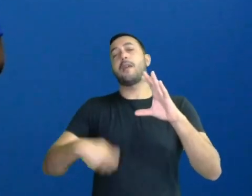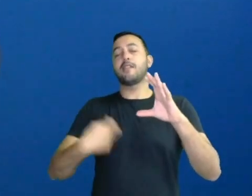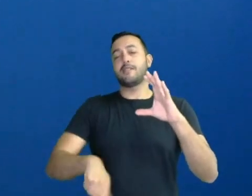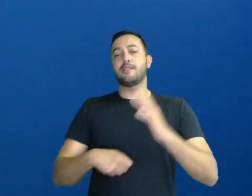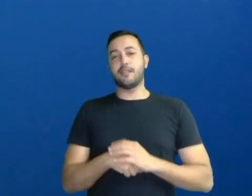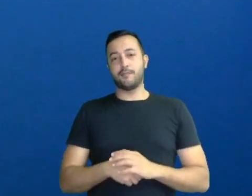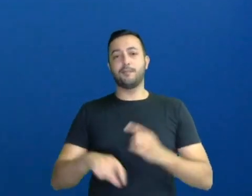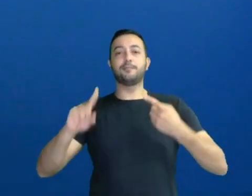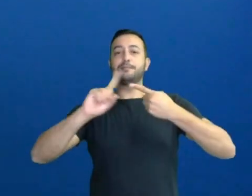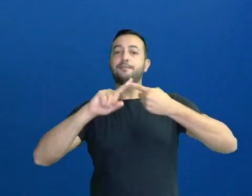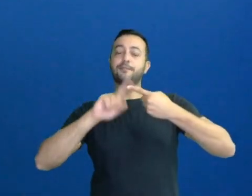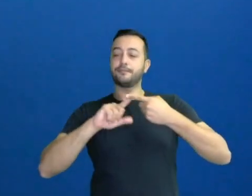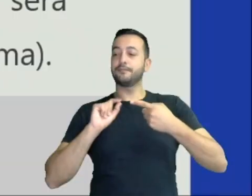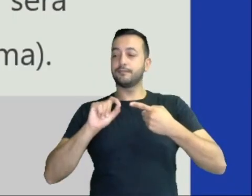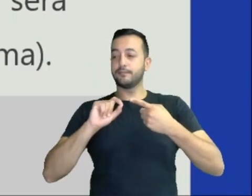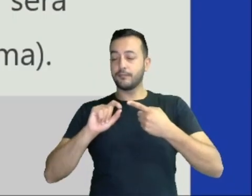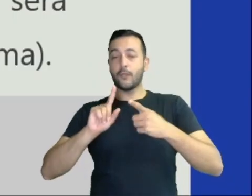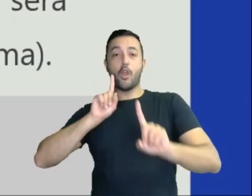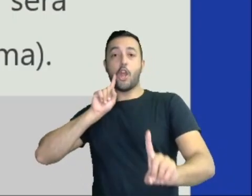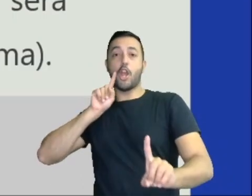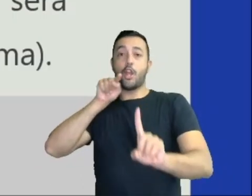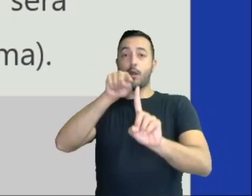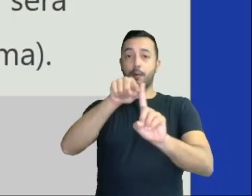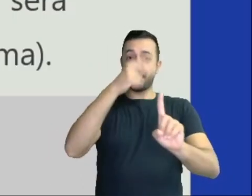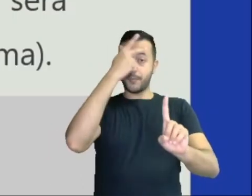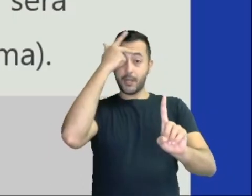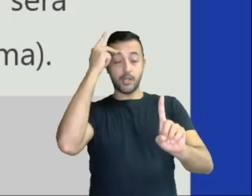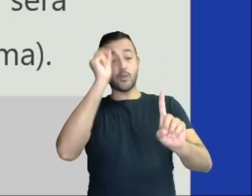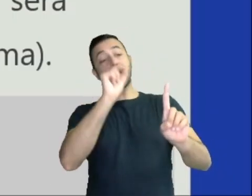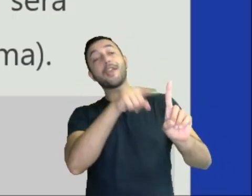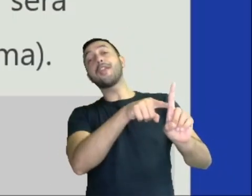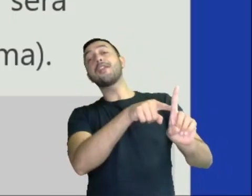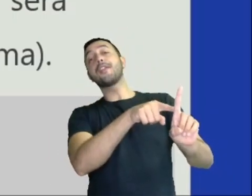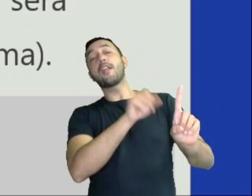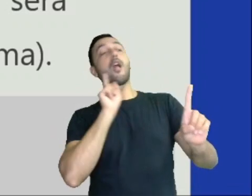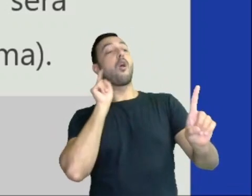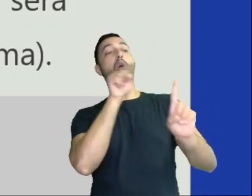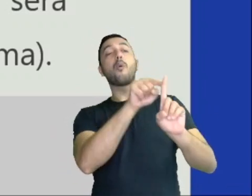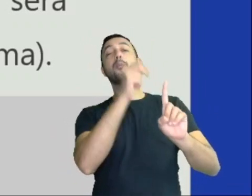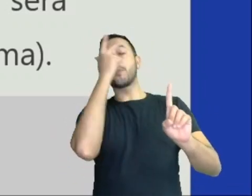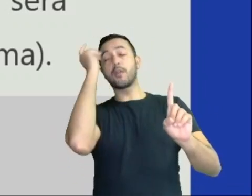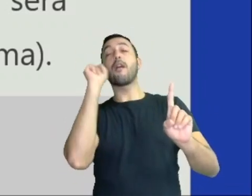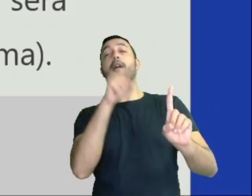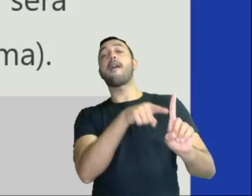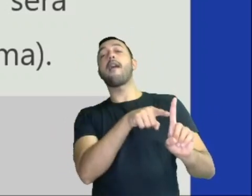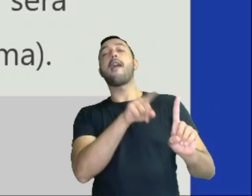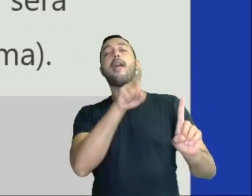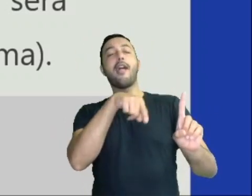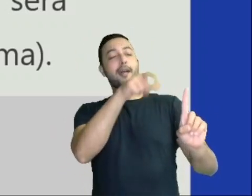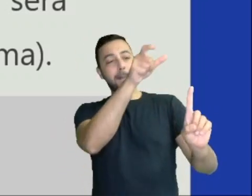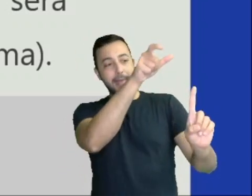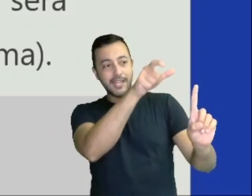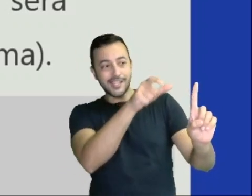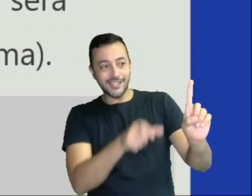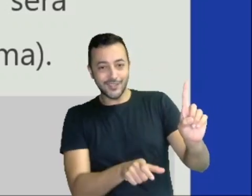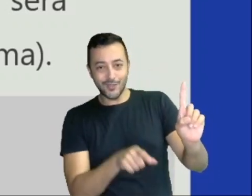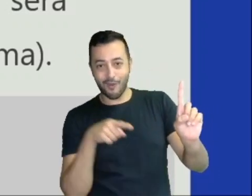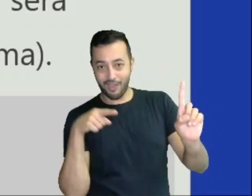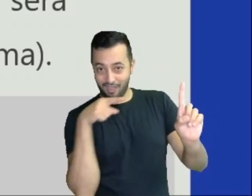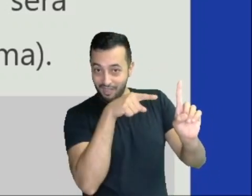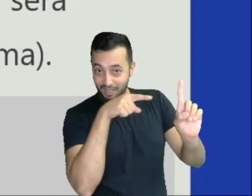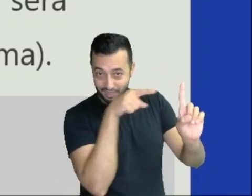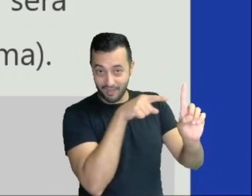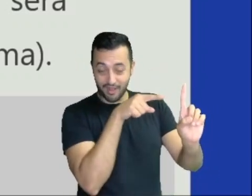Tá certo primeira delas é o destinatário né então um destinatário é a pessoa